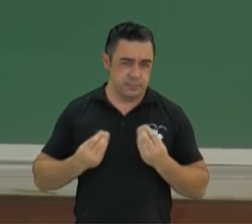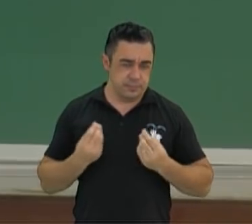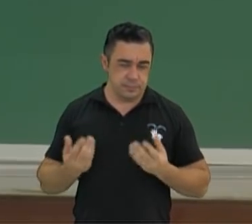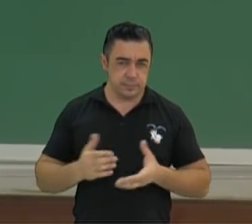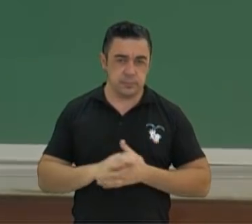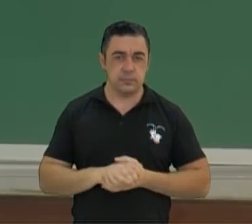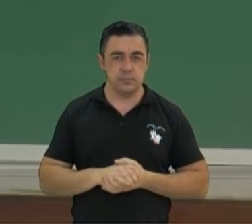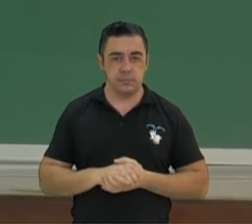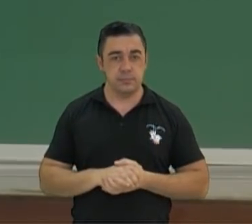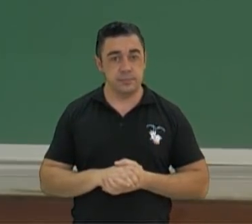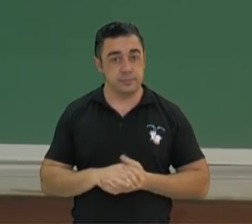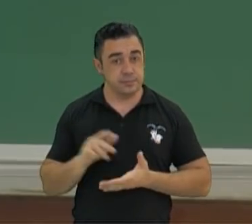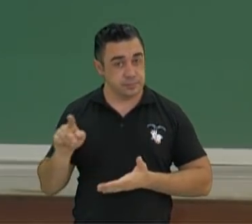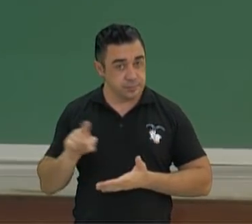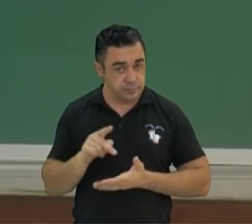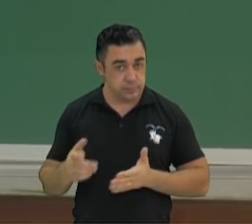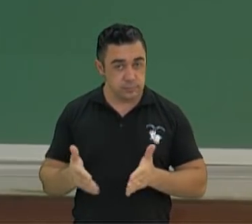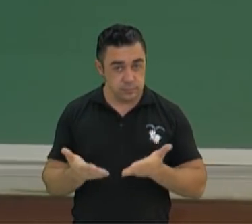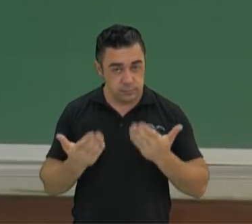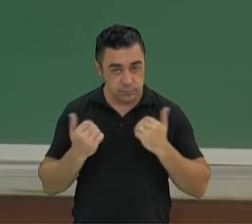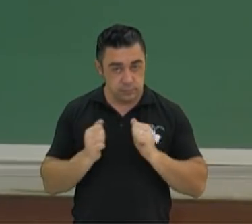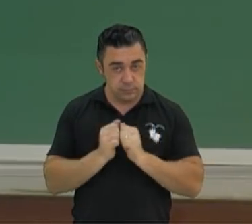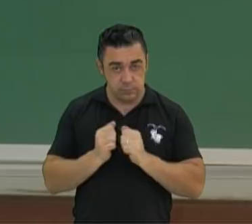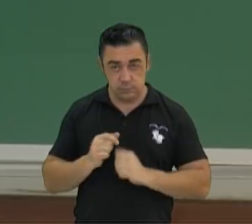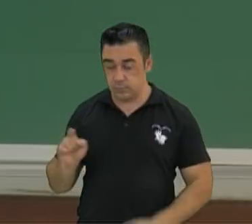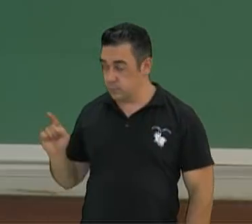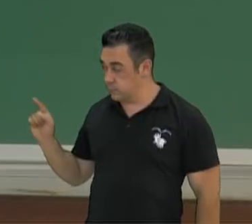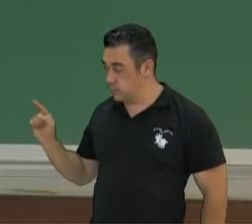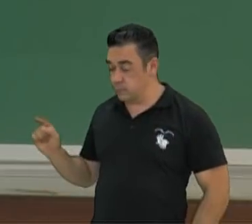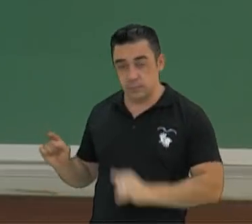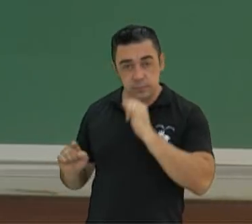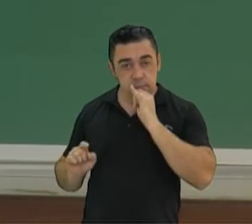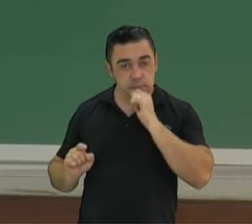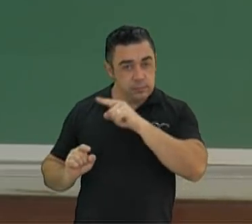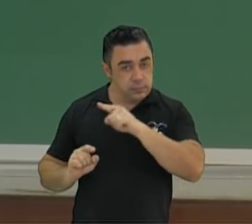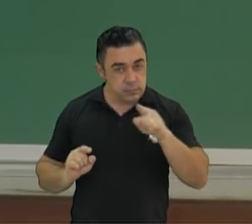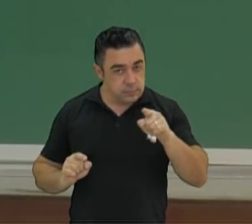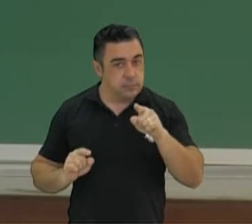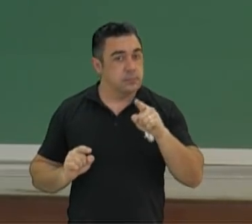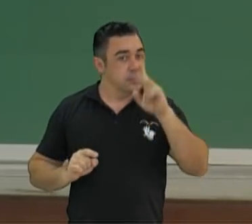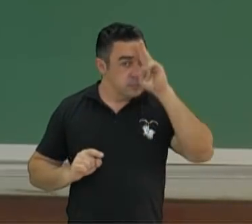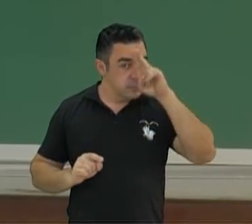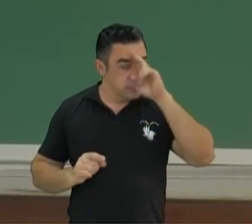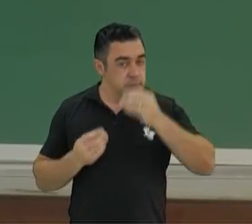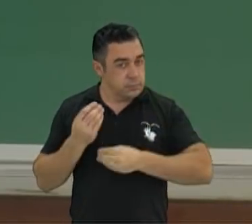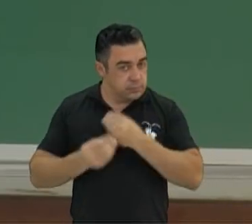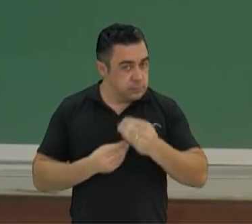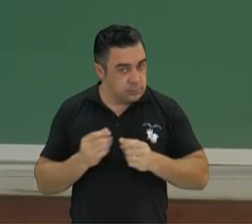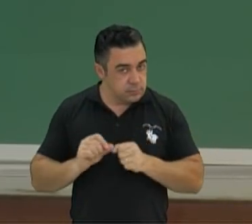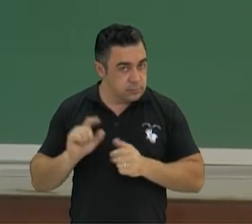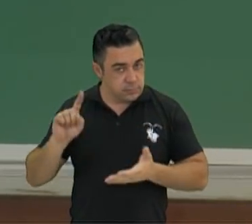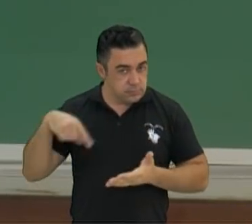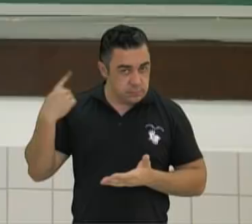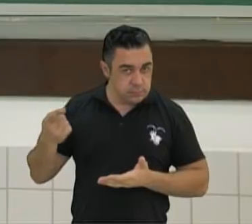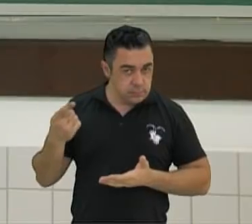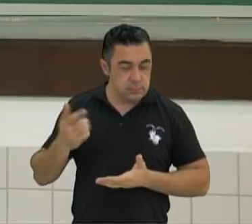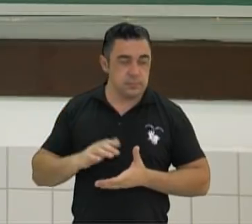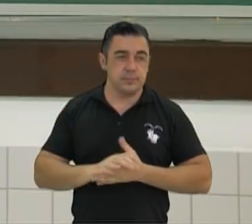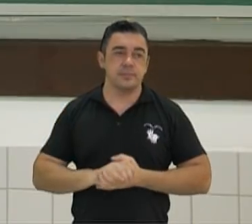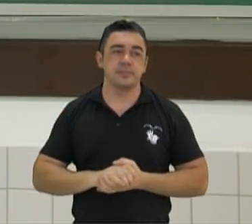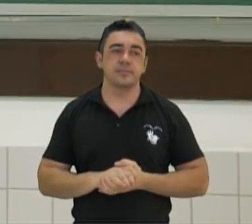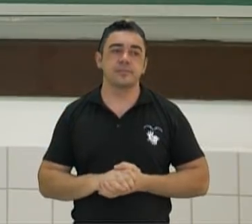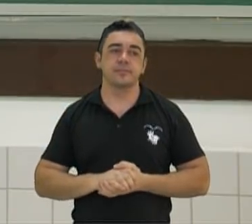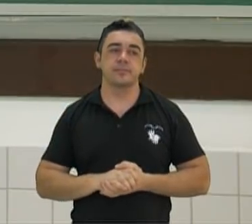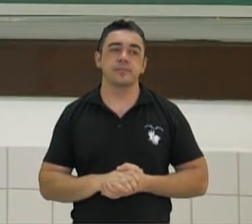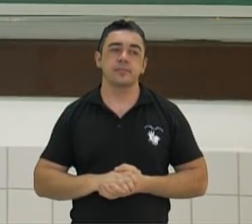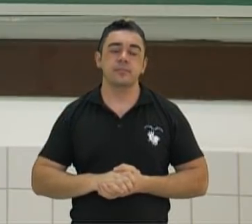fazer? Então, a prof vai fazendo o quadro essa como exemplo, para vocês relembrarem como faz as outras depois, certinho? Então,